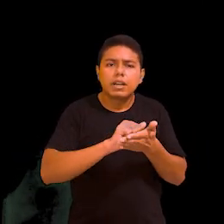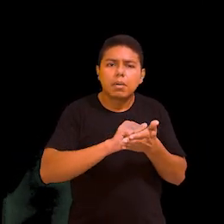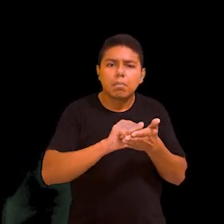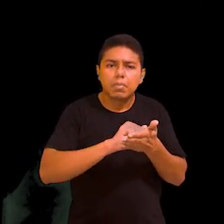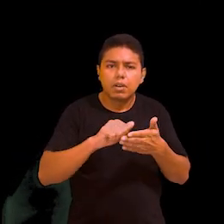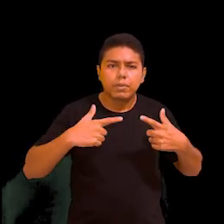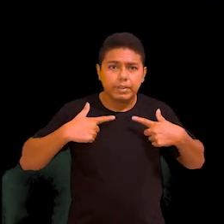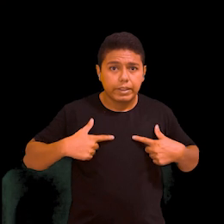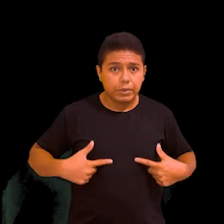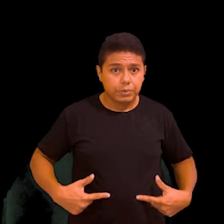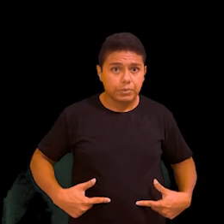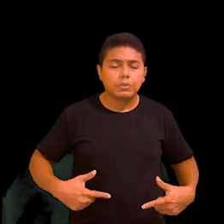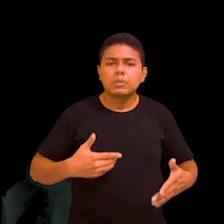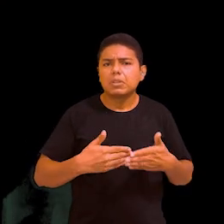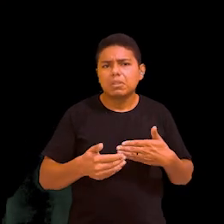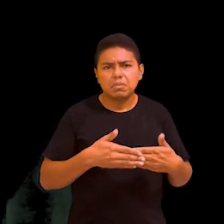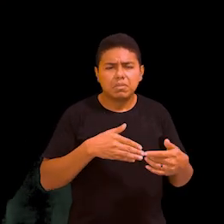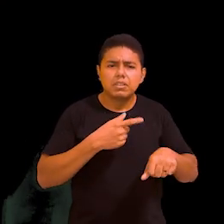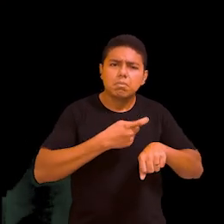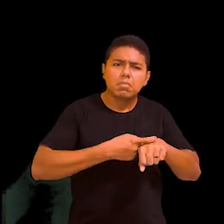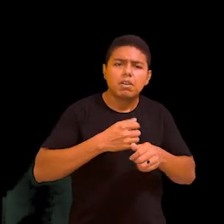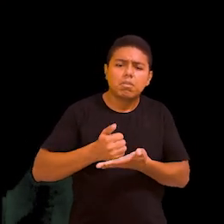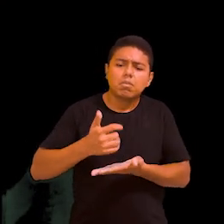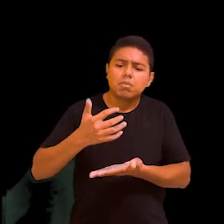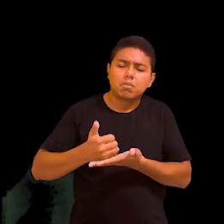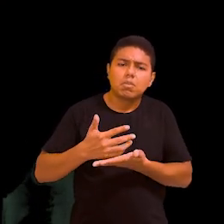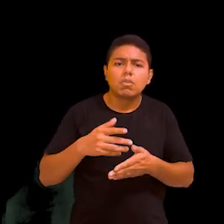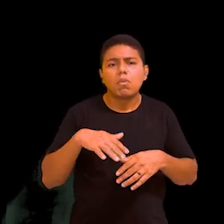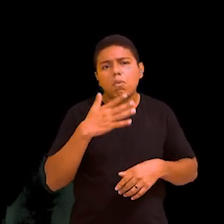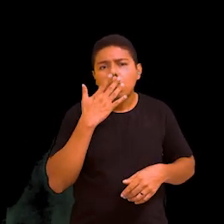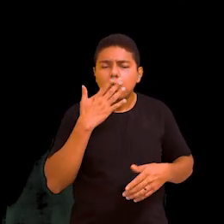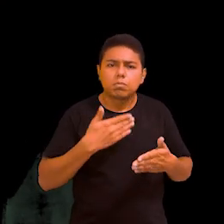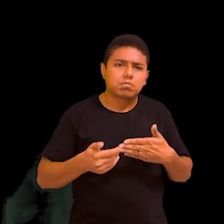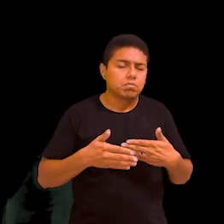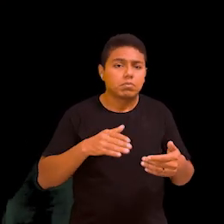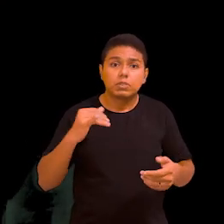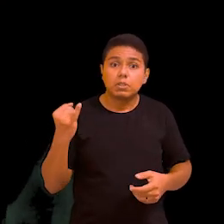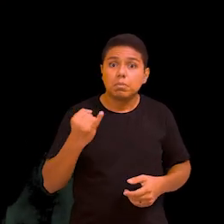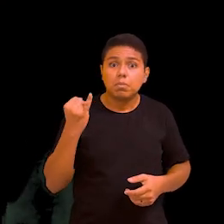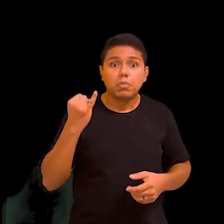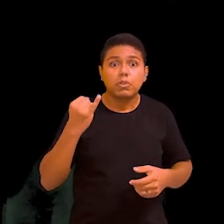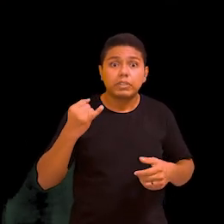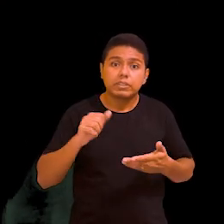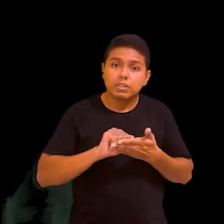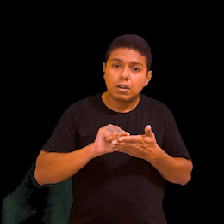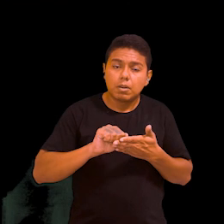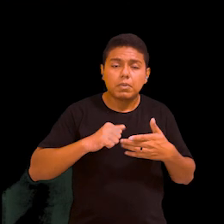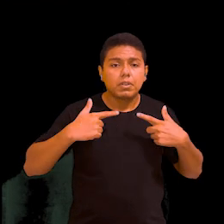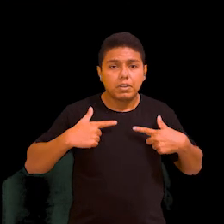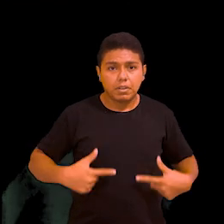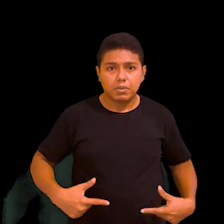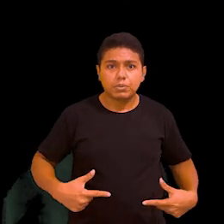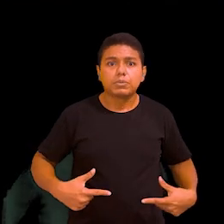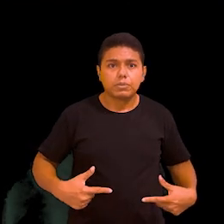água e sabão neutro, independente de ser líquido ou em barra, e da coloração. O importante é